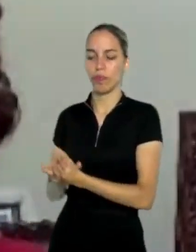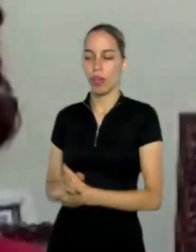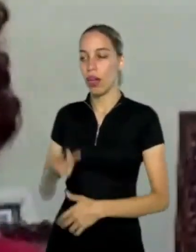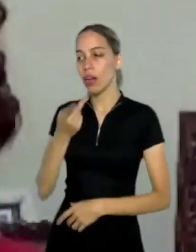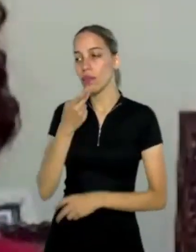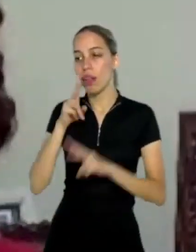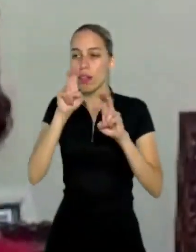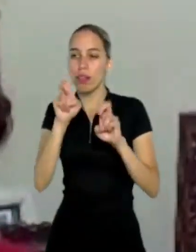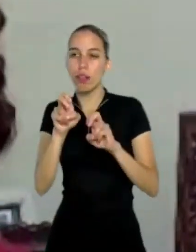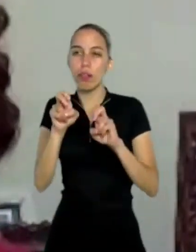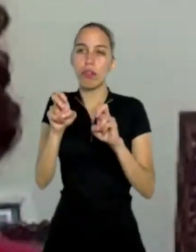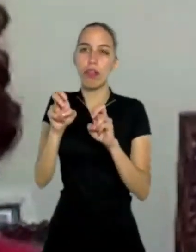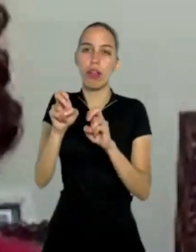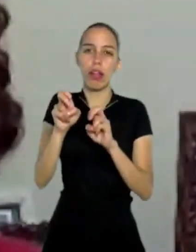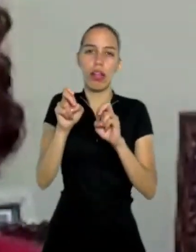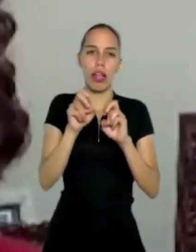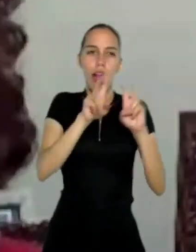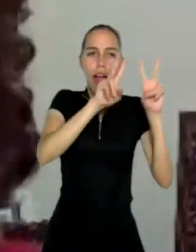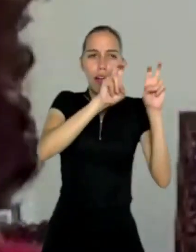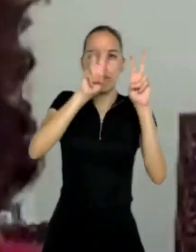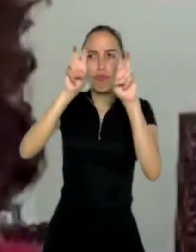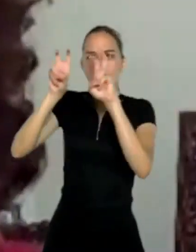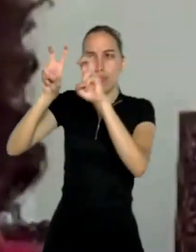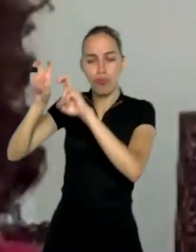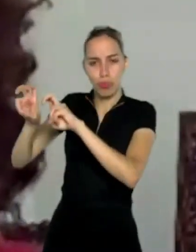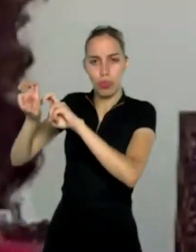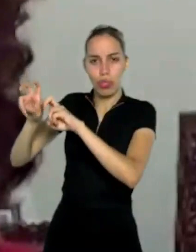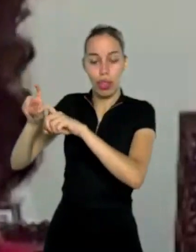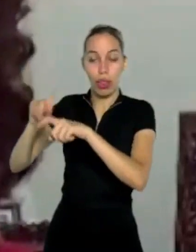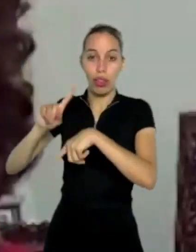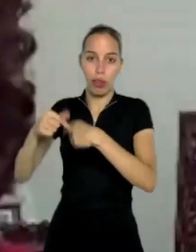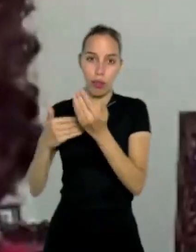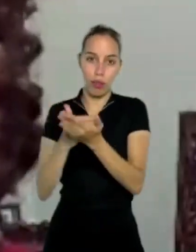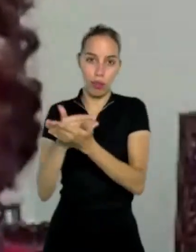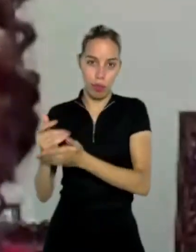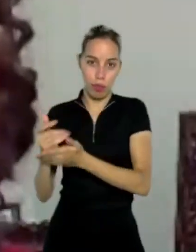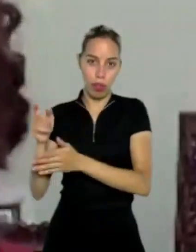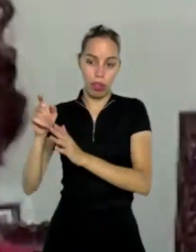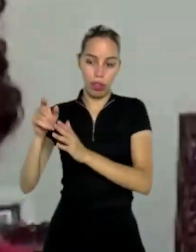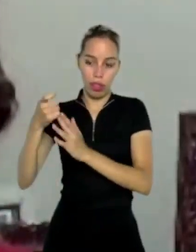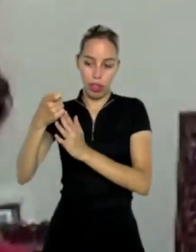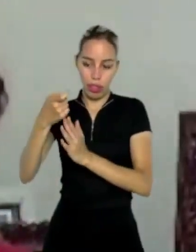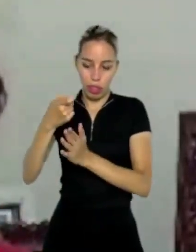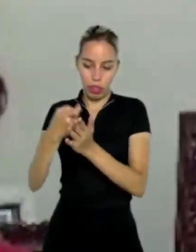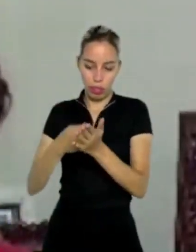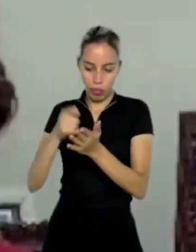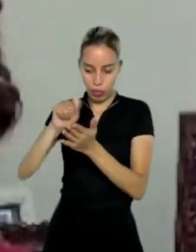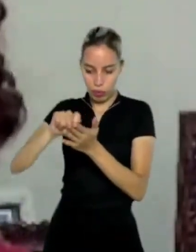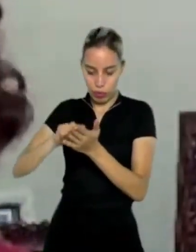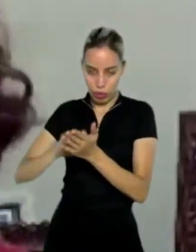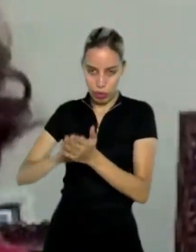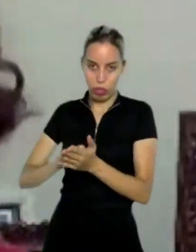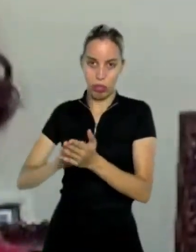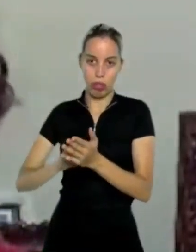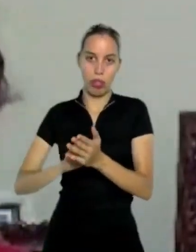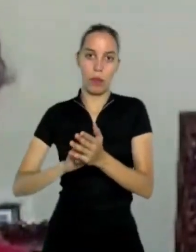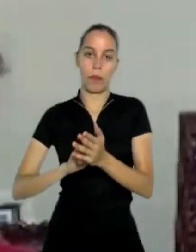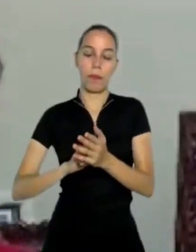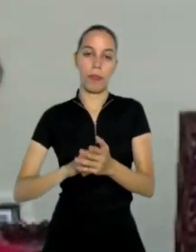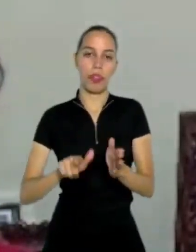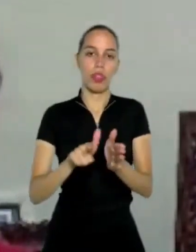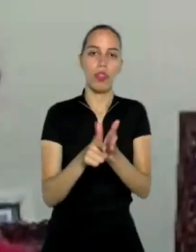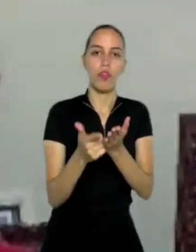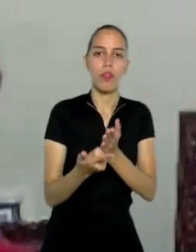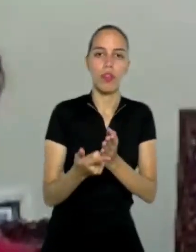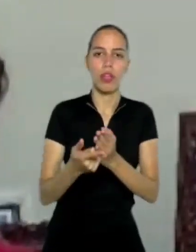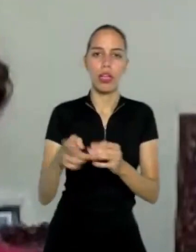assuntos variados e tal. Depois eu comecei a mandar alguns textos para o Estado de Minas, para revistas e tudo,